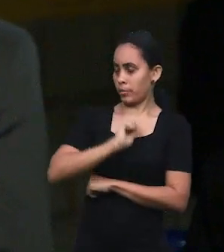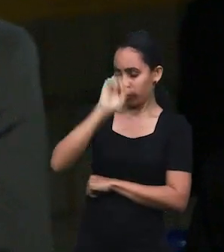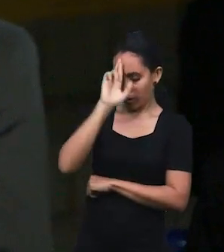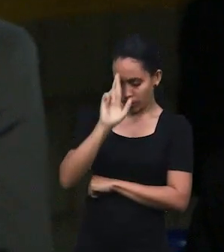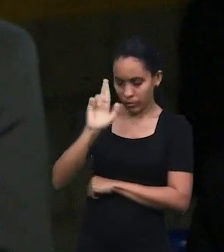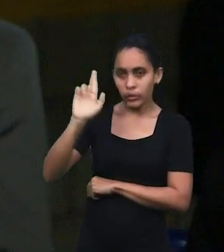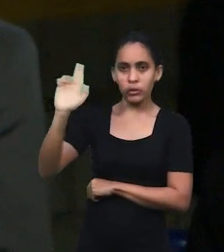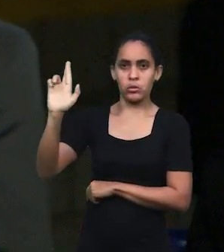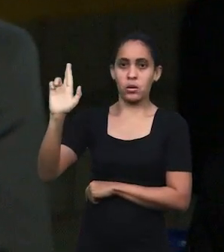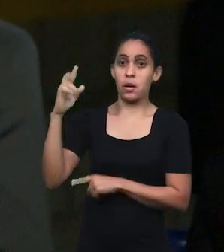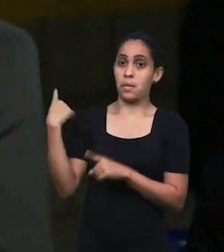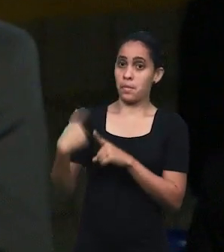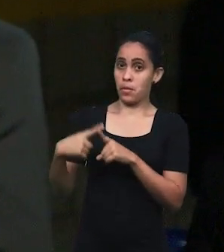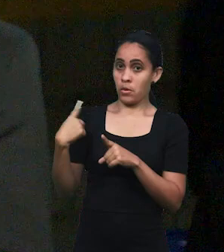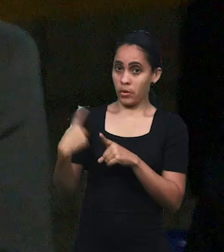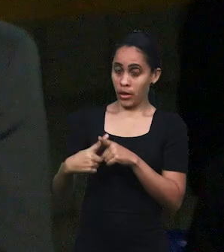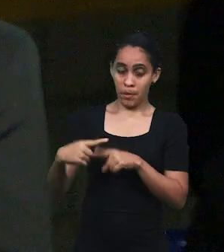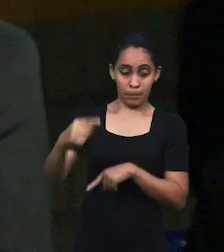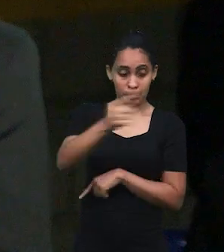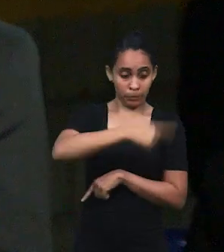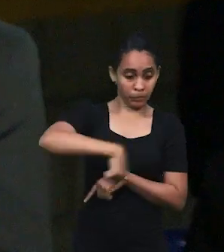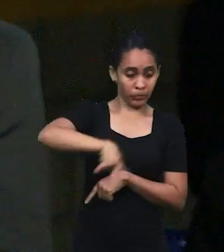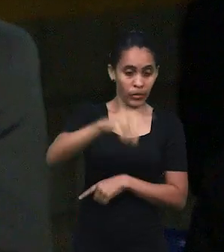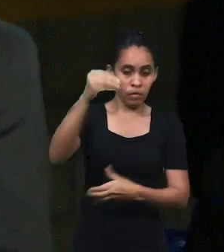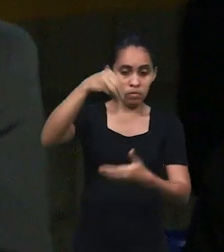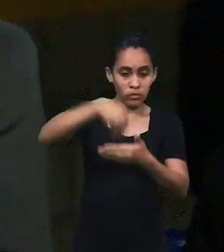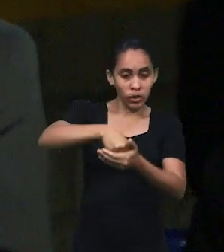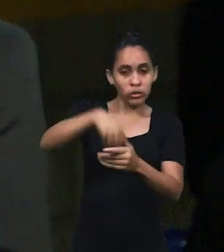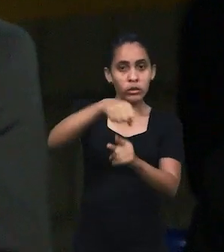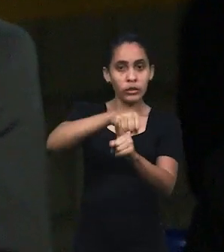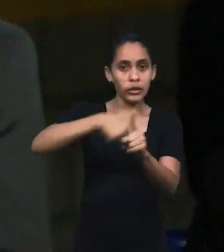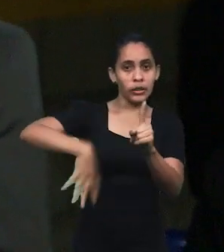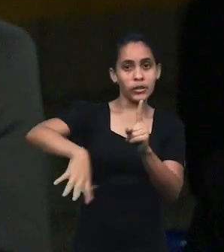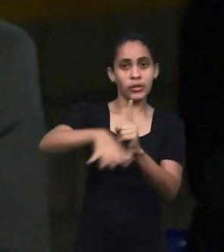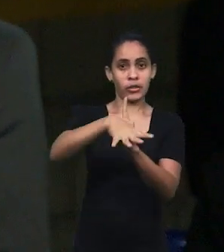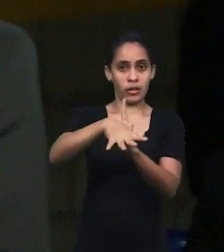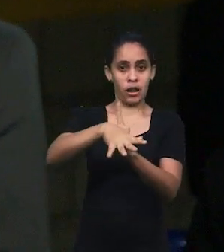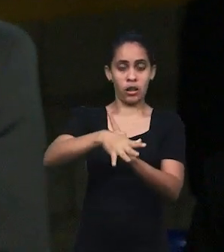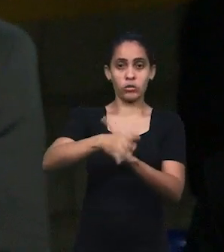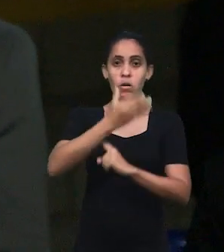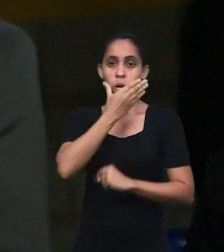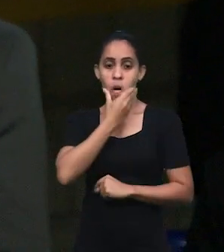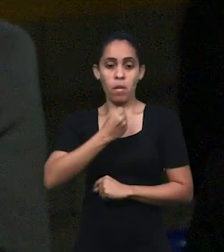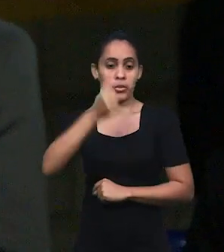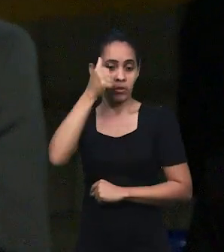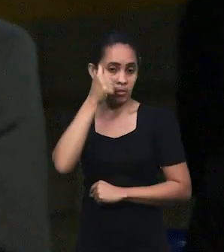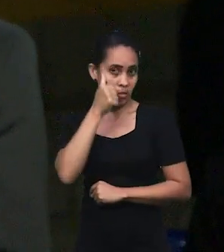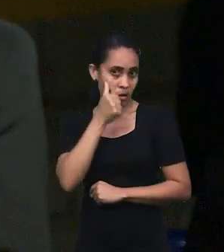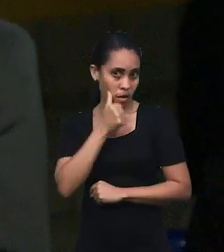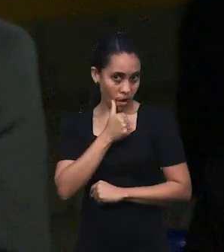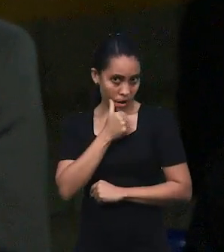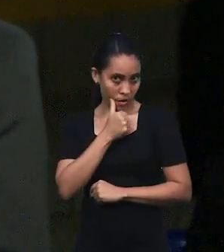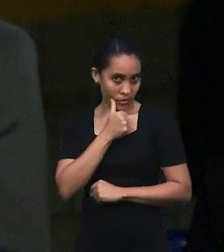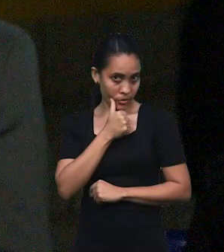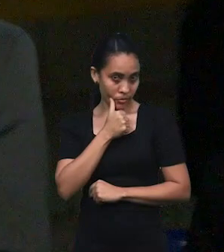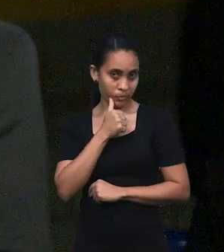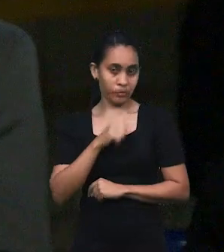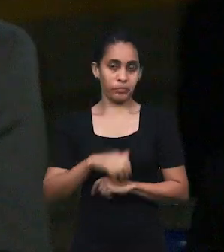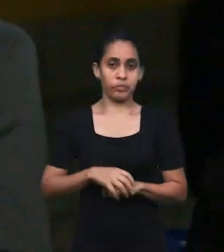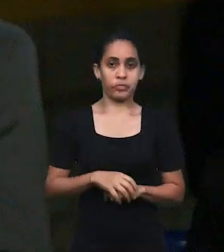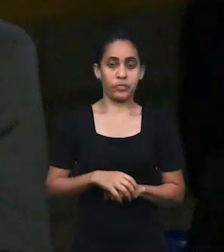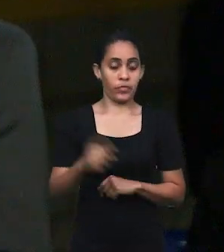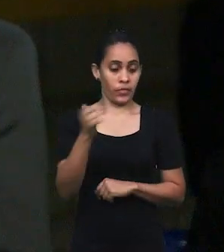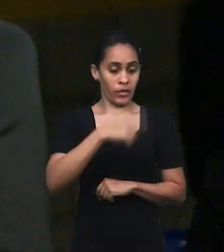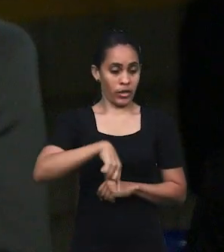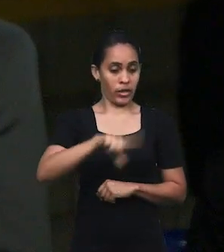ao Senhor porque serão inseridos na sociedade homens e mulheres para